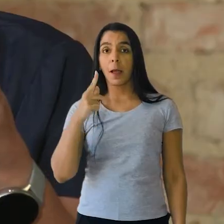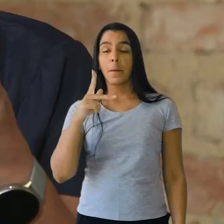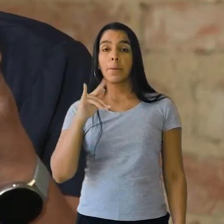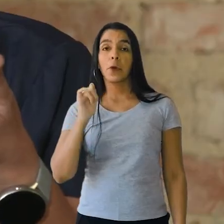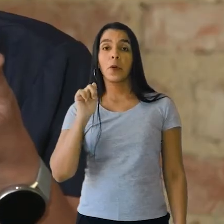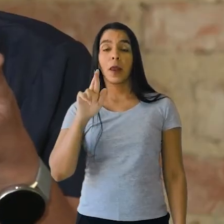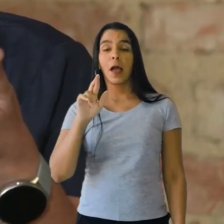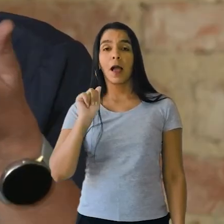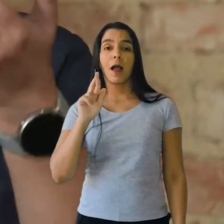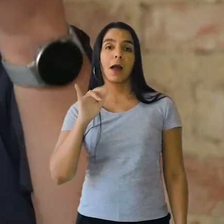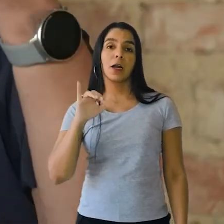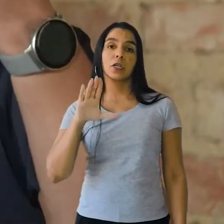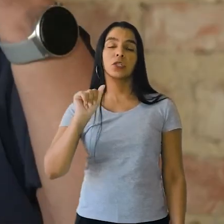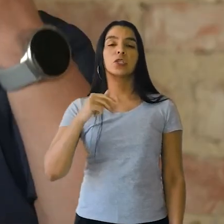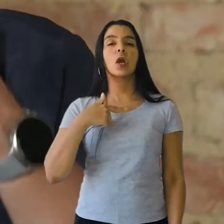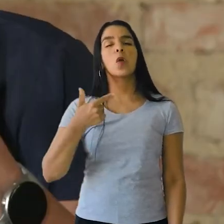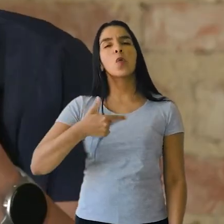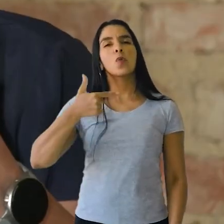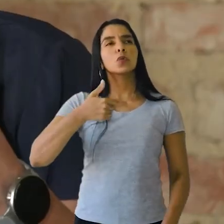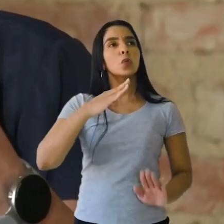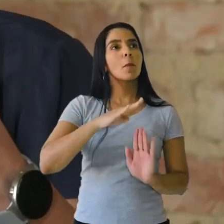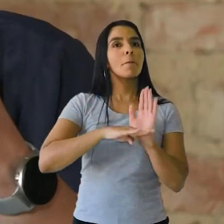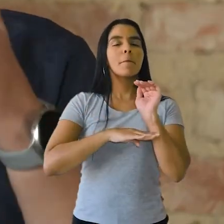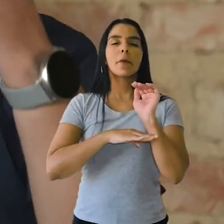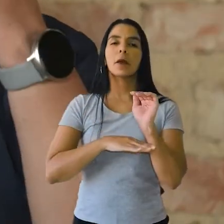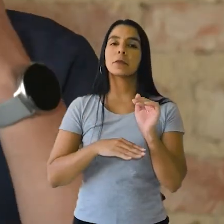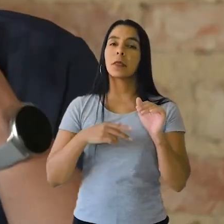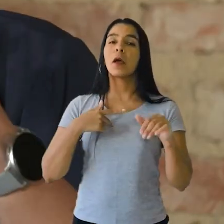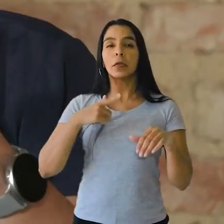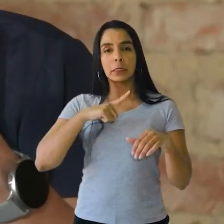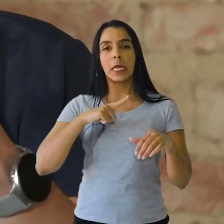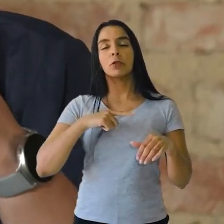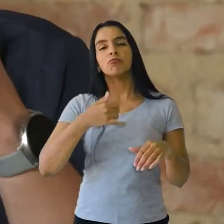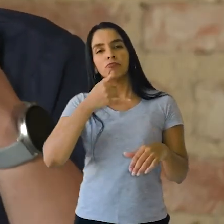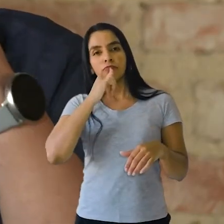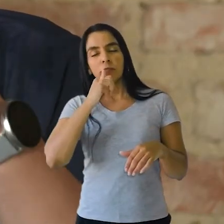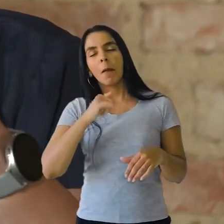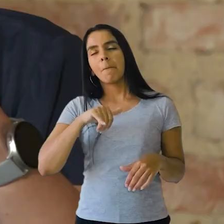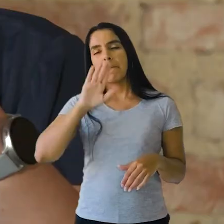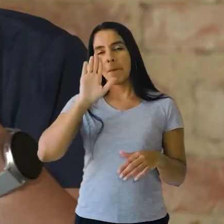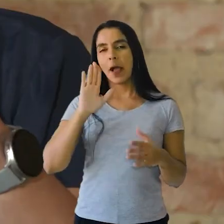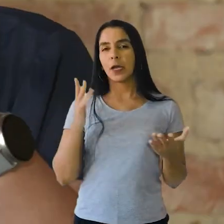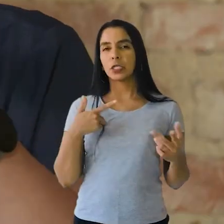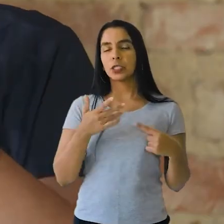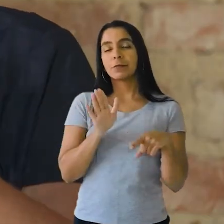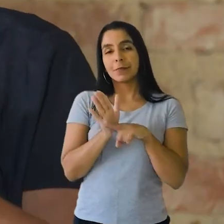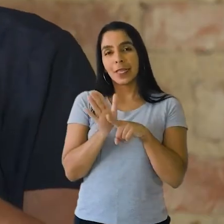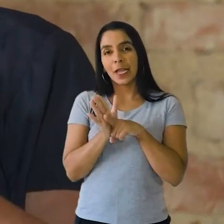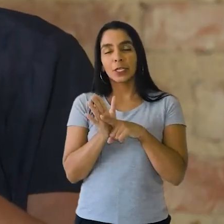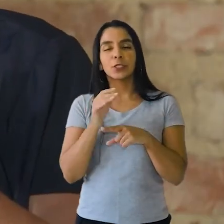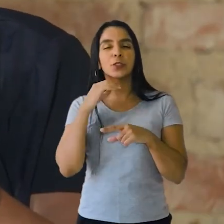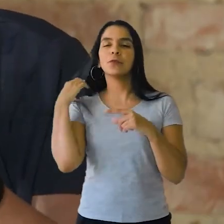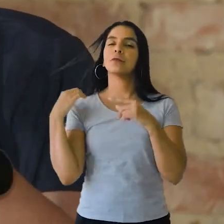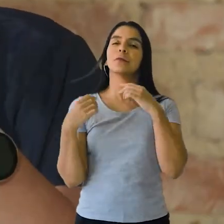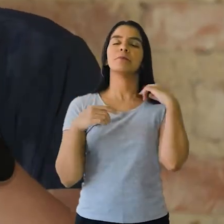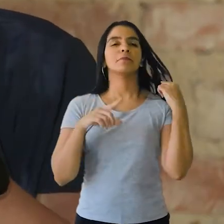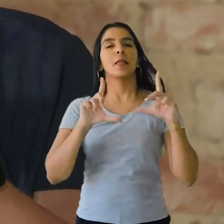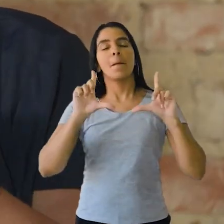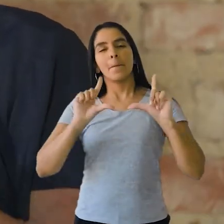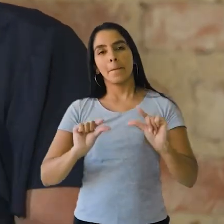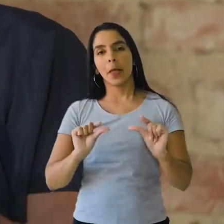da calota polar ártica, com um segundo salto, mais um pouco, levando um balanço de energia ainda um pouco